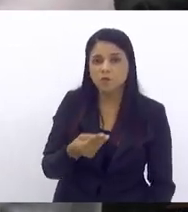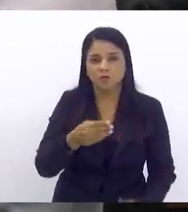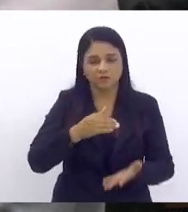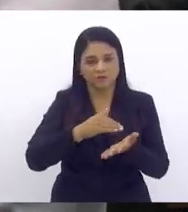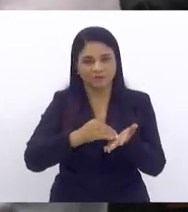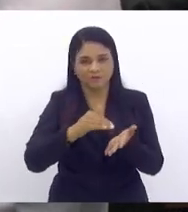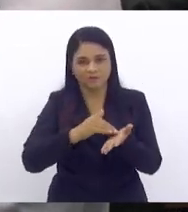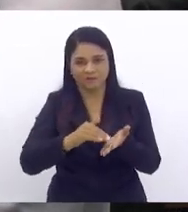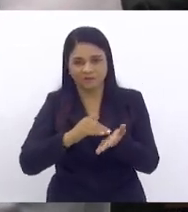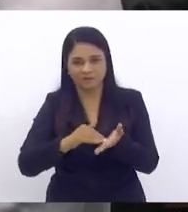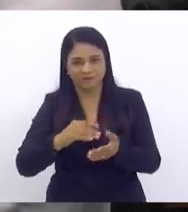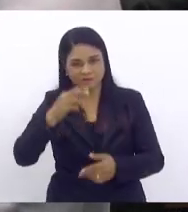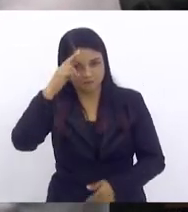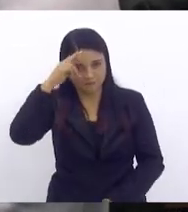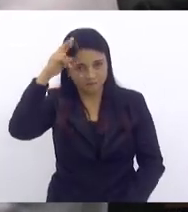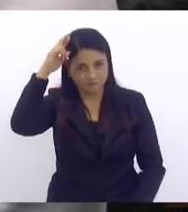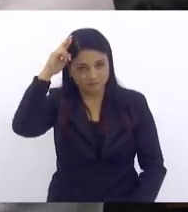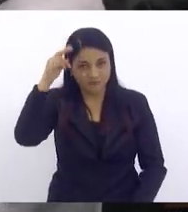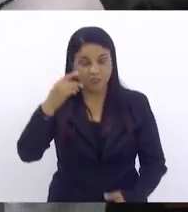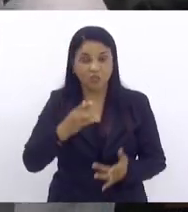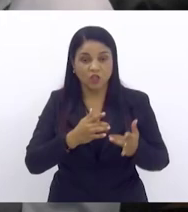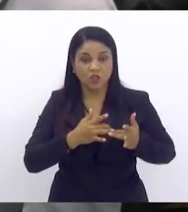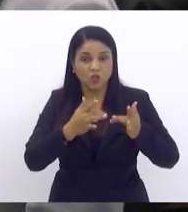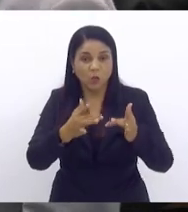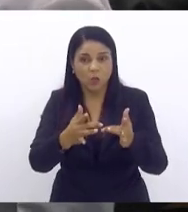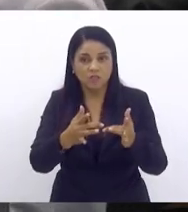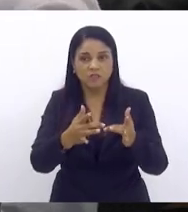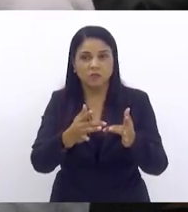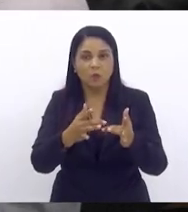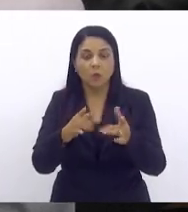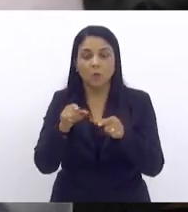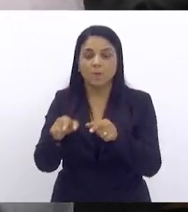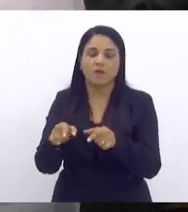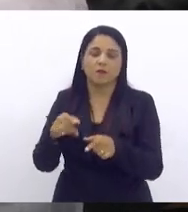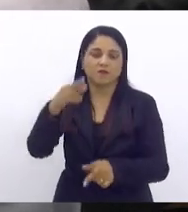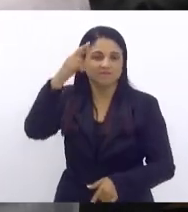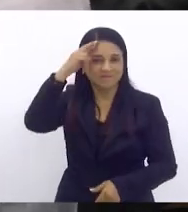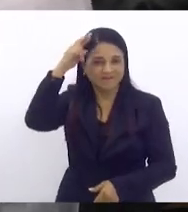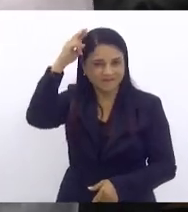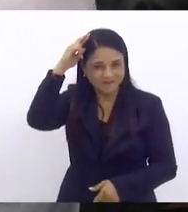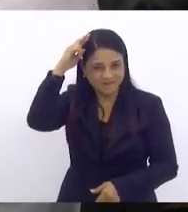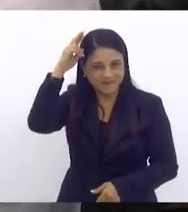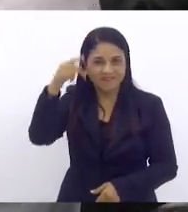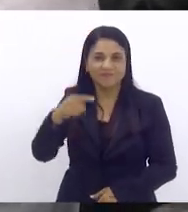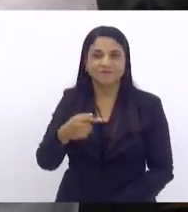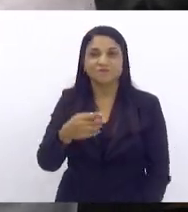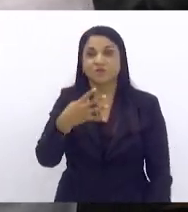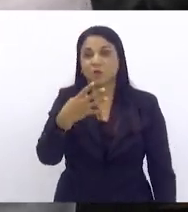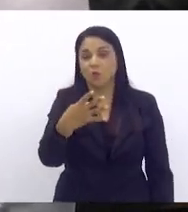uma doação por dentro, oficial, para o senhor Renan Ferreirinha, de